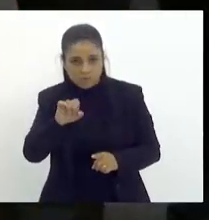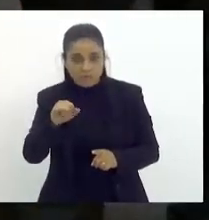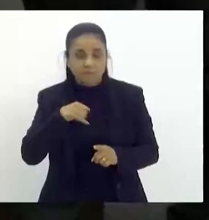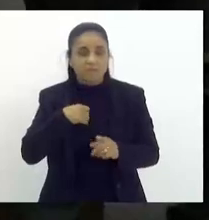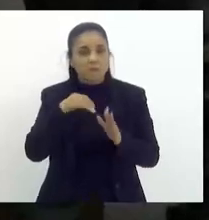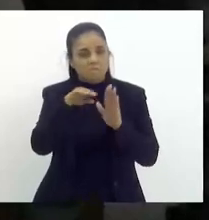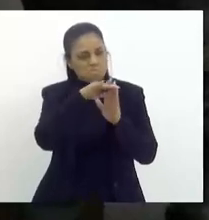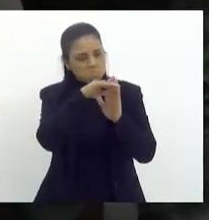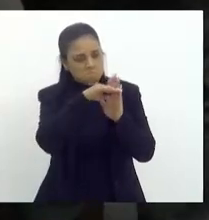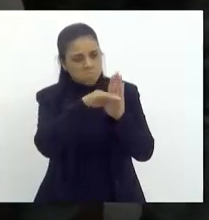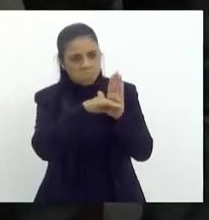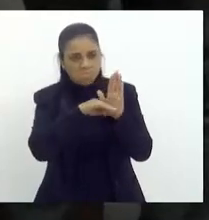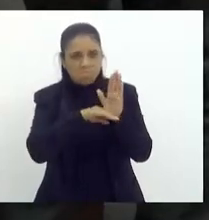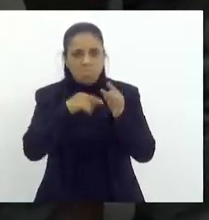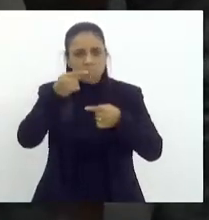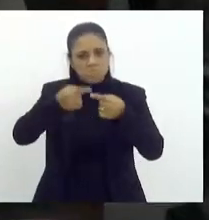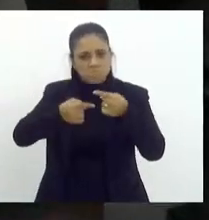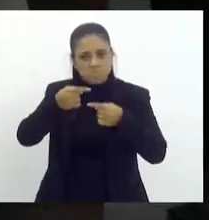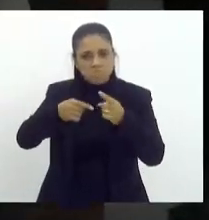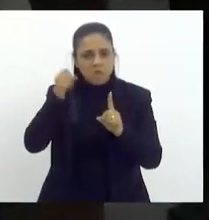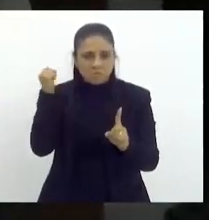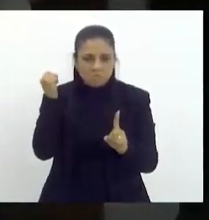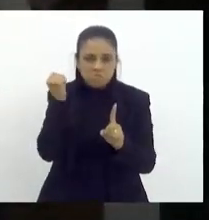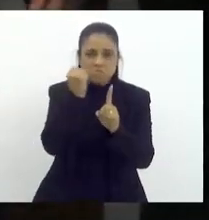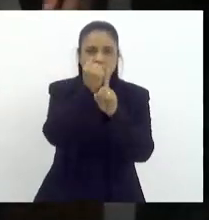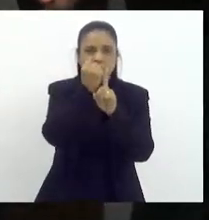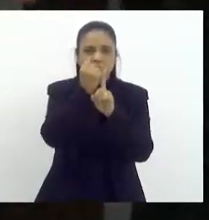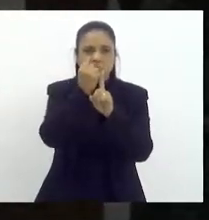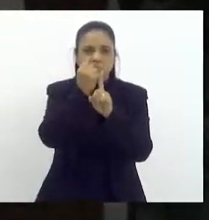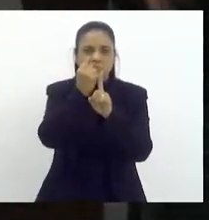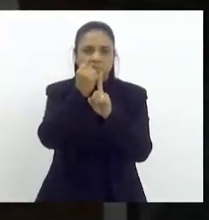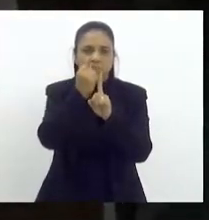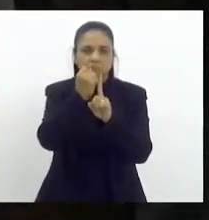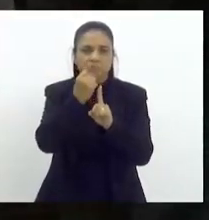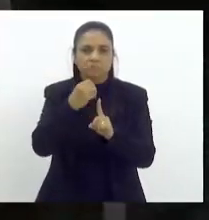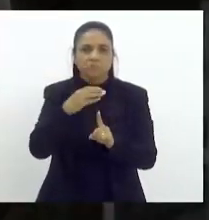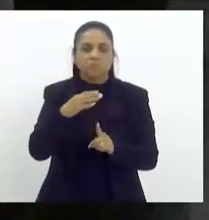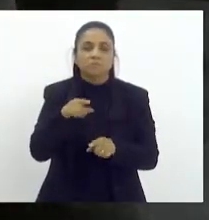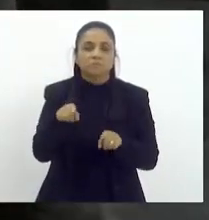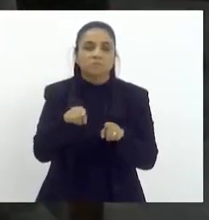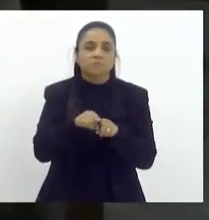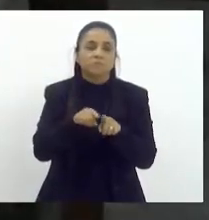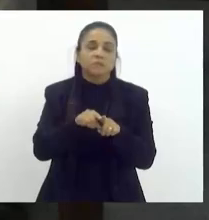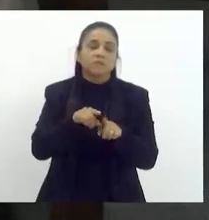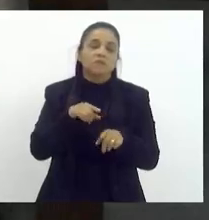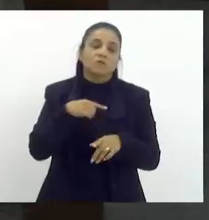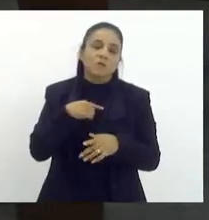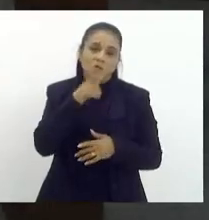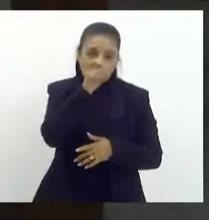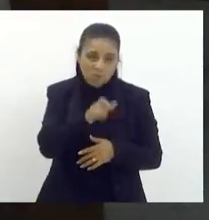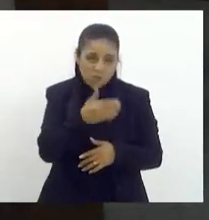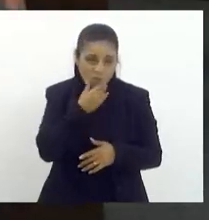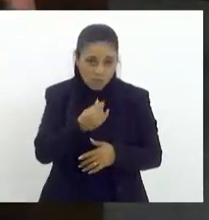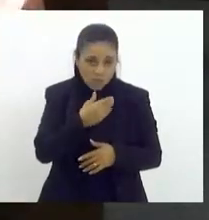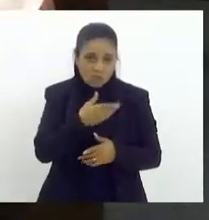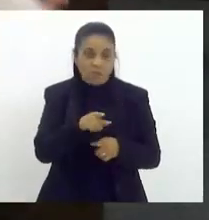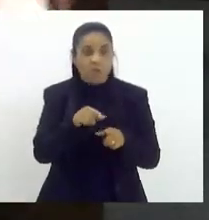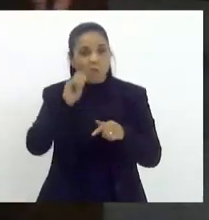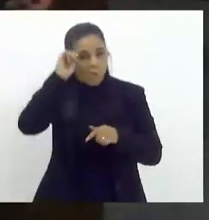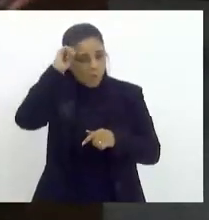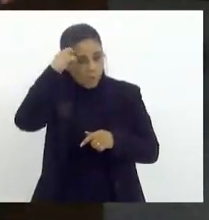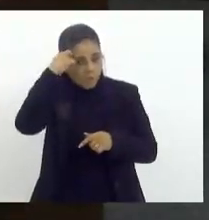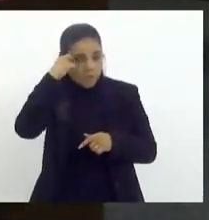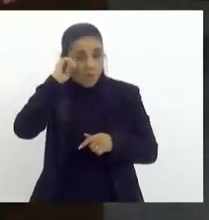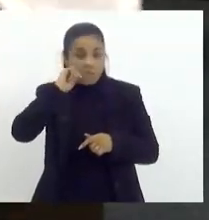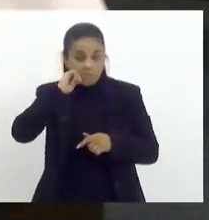enquanto todo mundo falava do assassinato brutal do congolismo e escapa gambé o prefeito fez o que quis